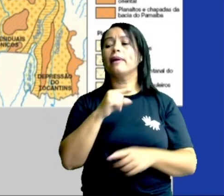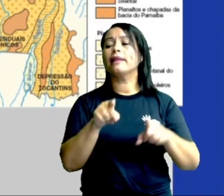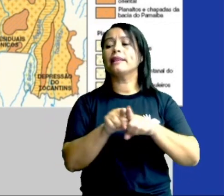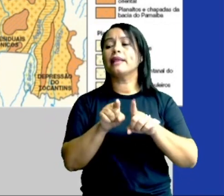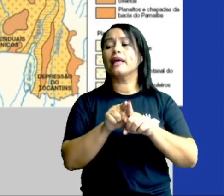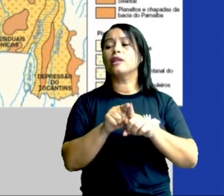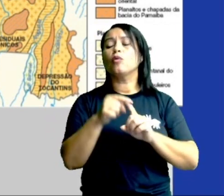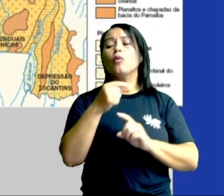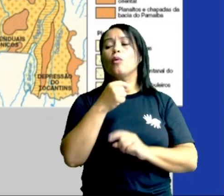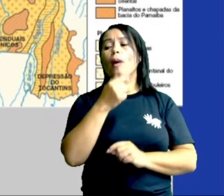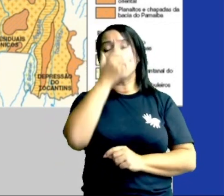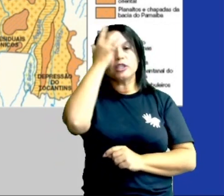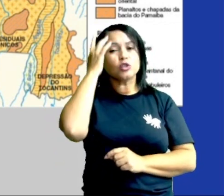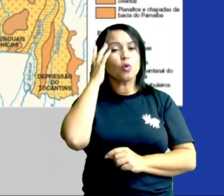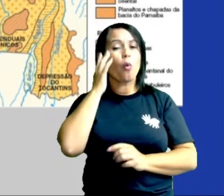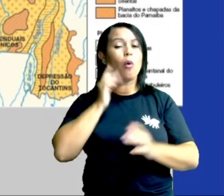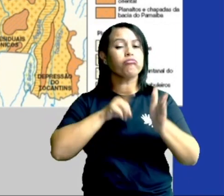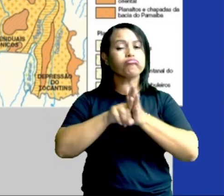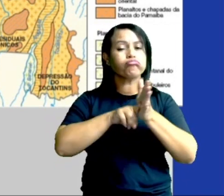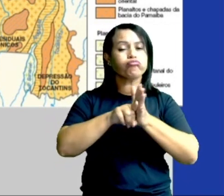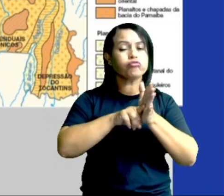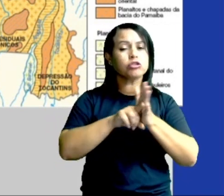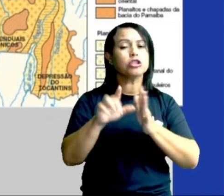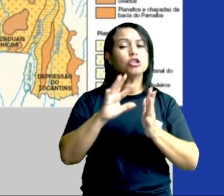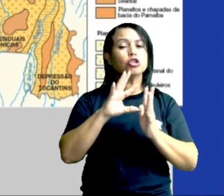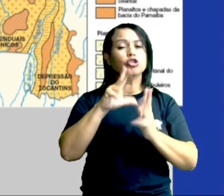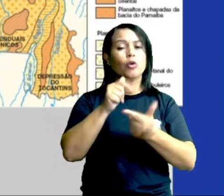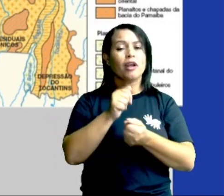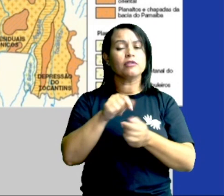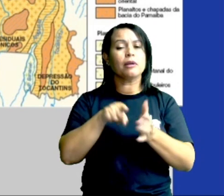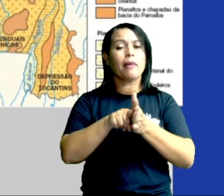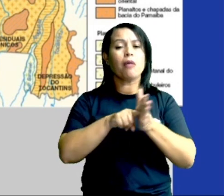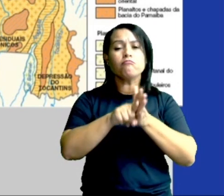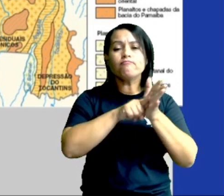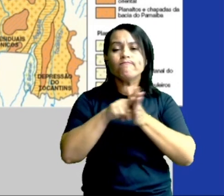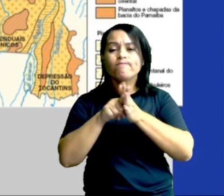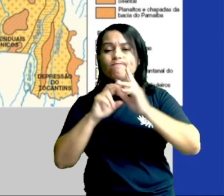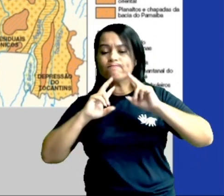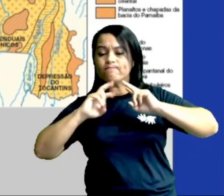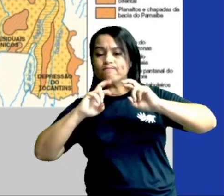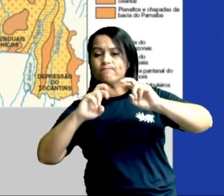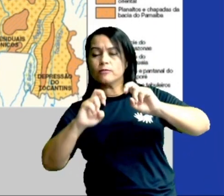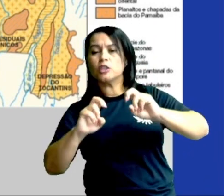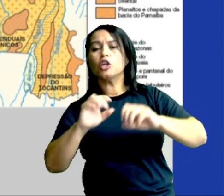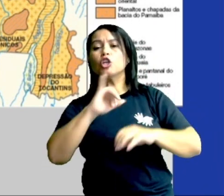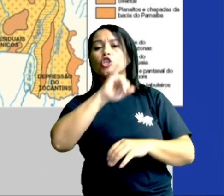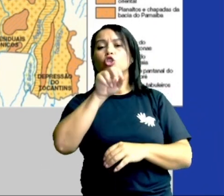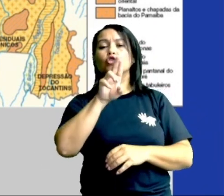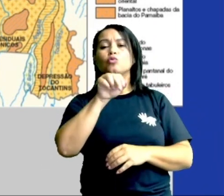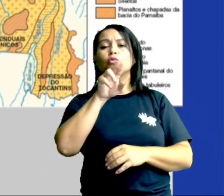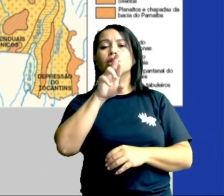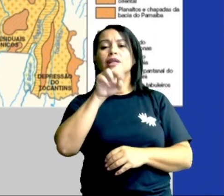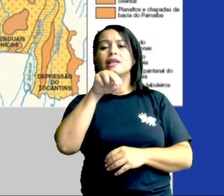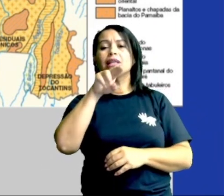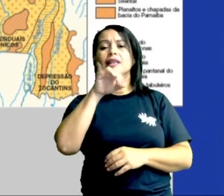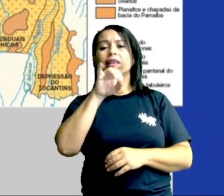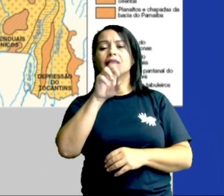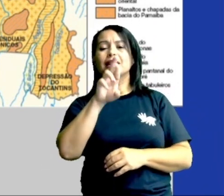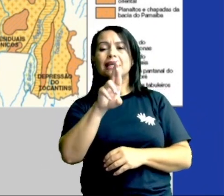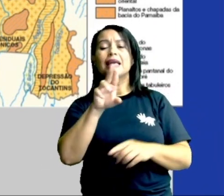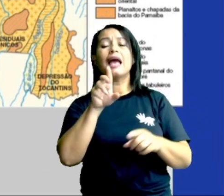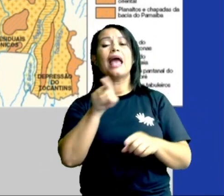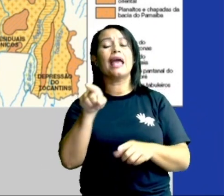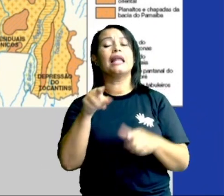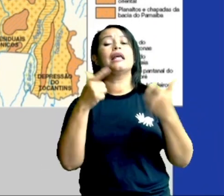importantíssimo chamados Jurandir roça ele vai exatamente trazer uma classificação para o território brasileiro né na década de 90 e